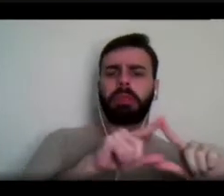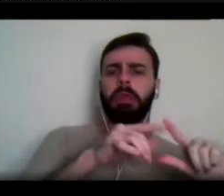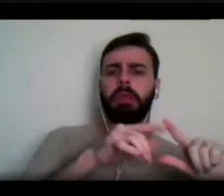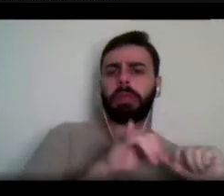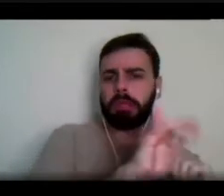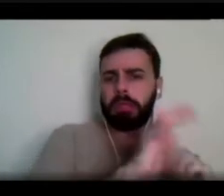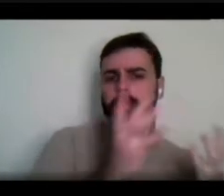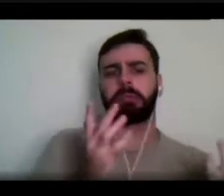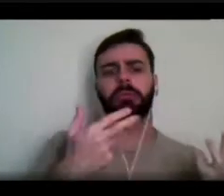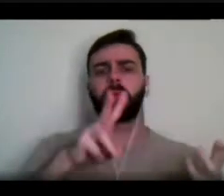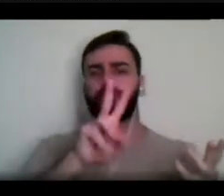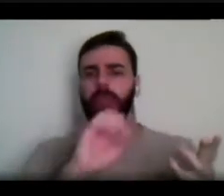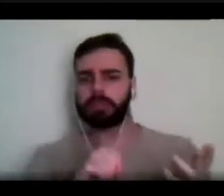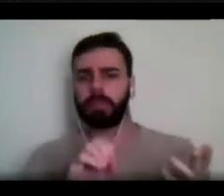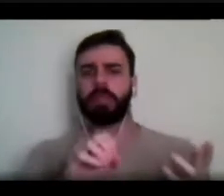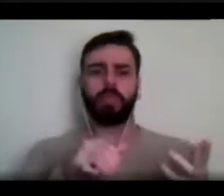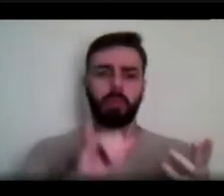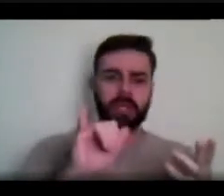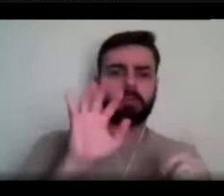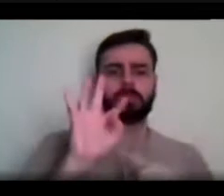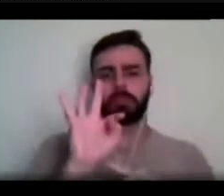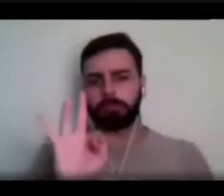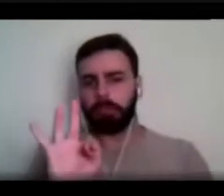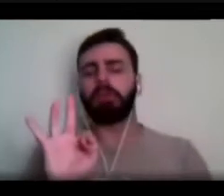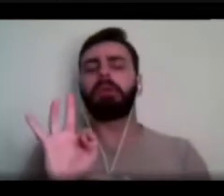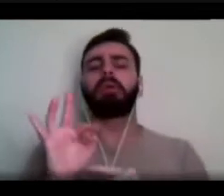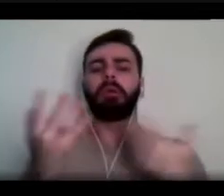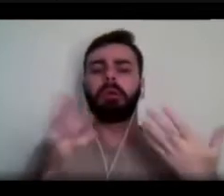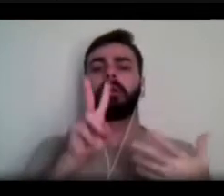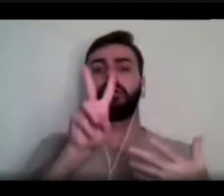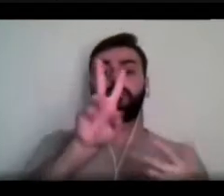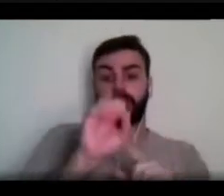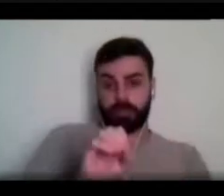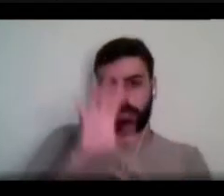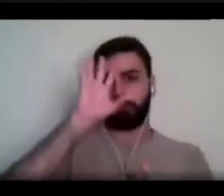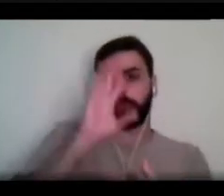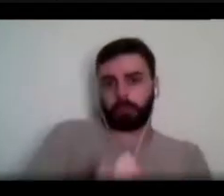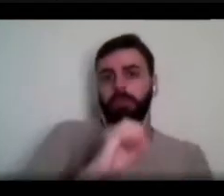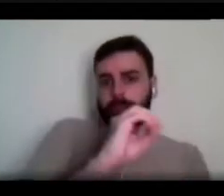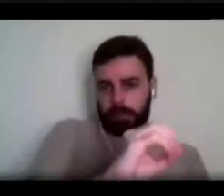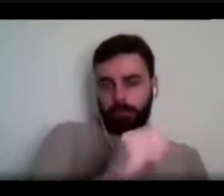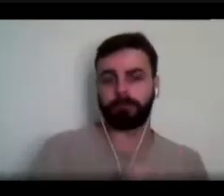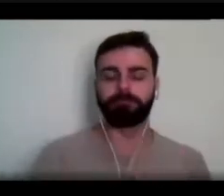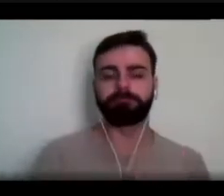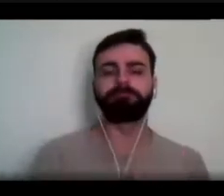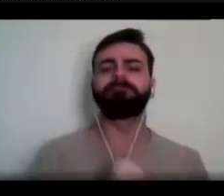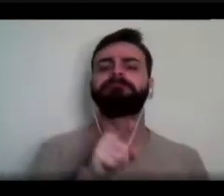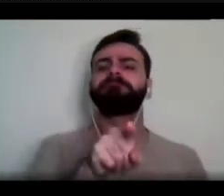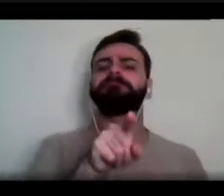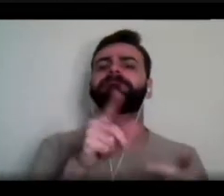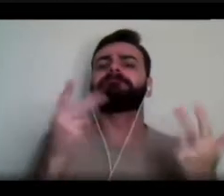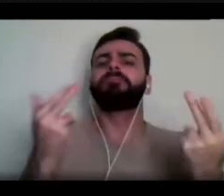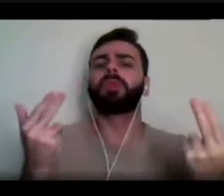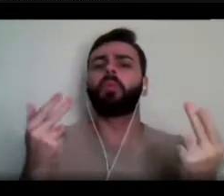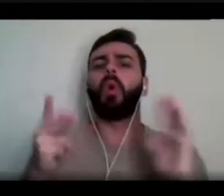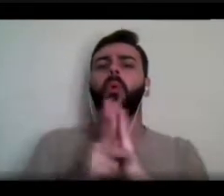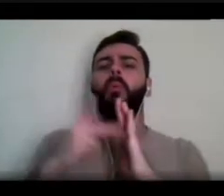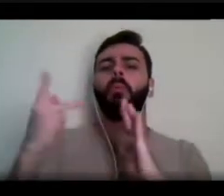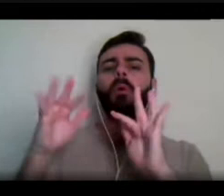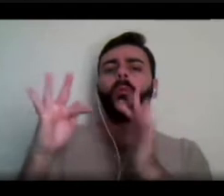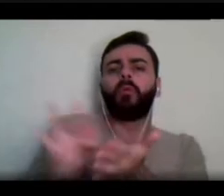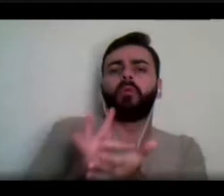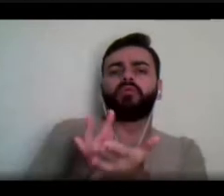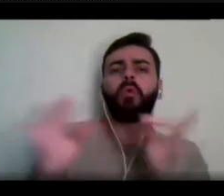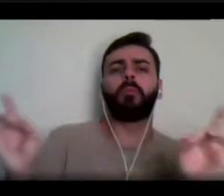do ΔY é igual a V0, que aí a velocidade inicial vai ser 0, né? É igual àquela fórmula